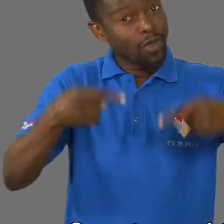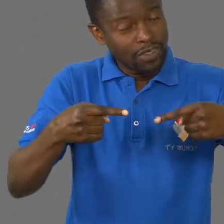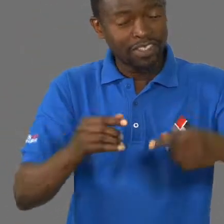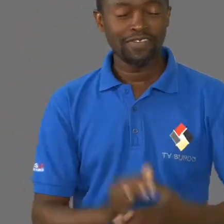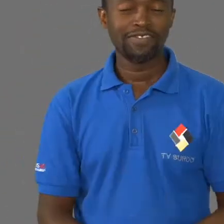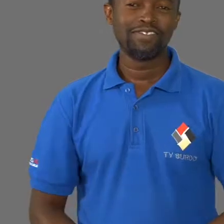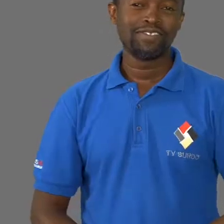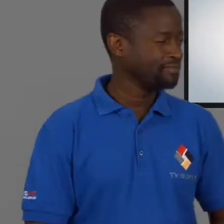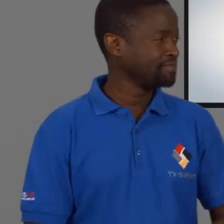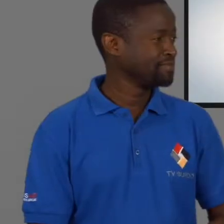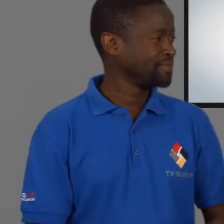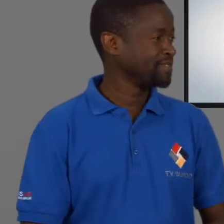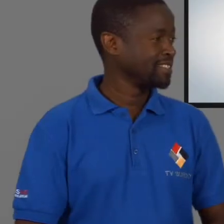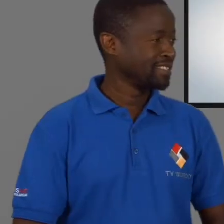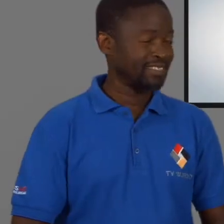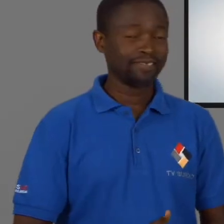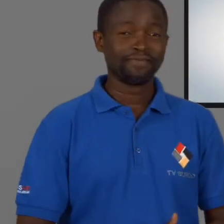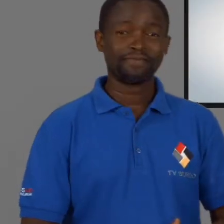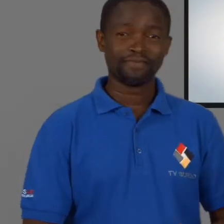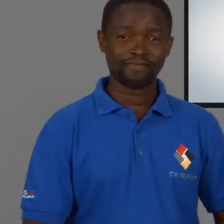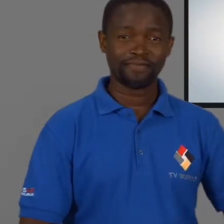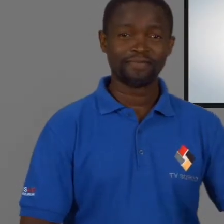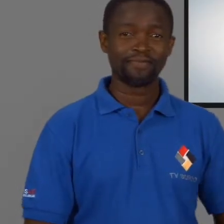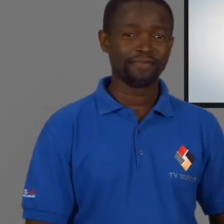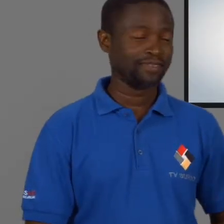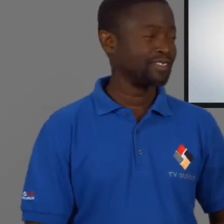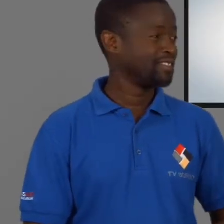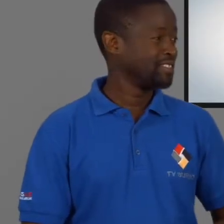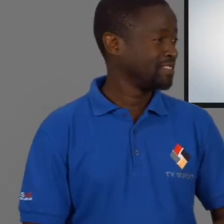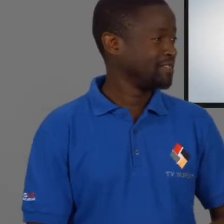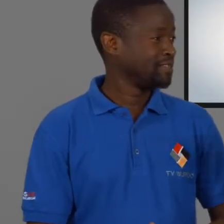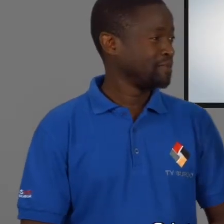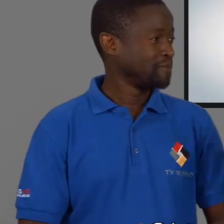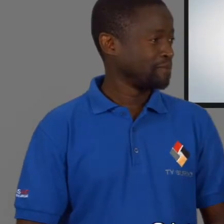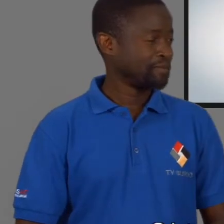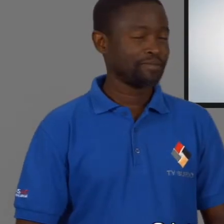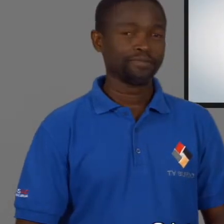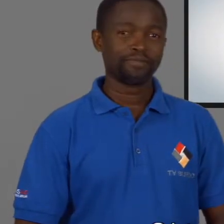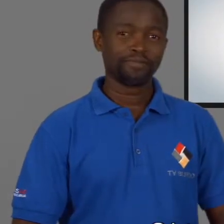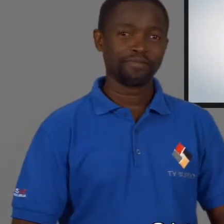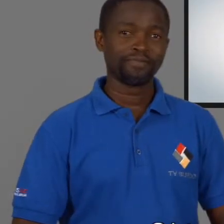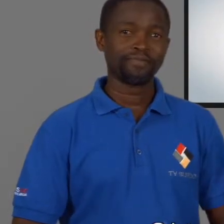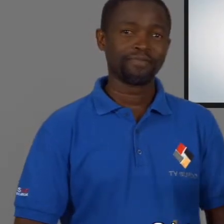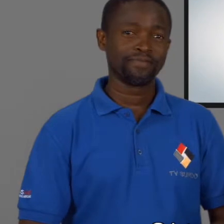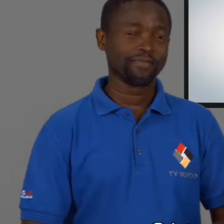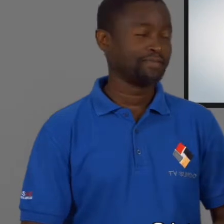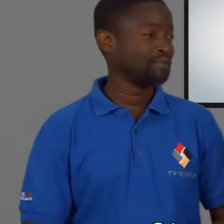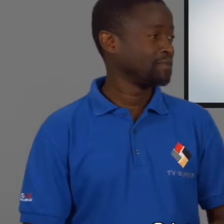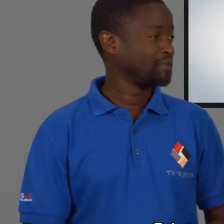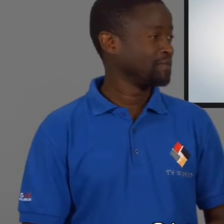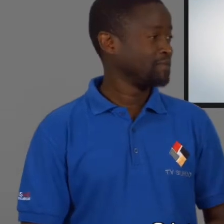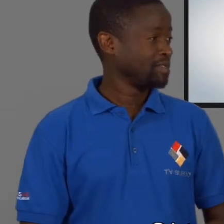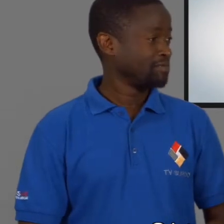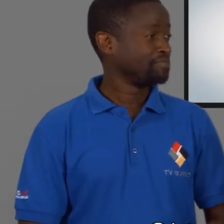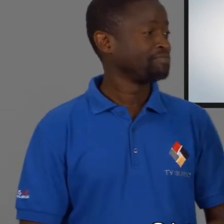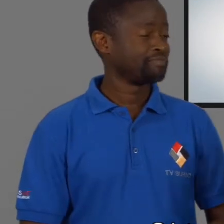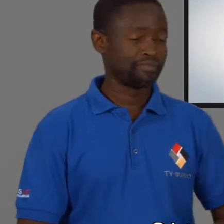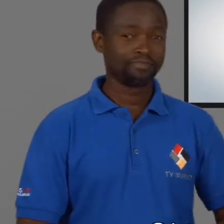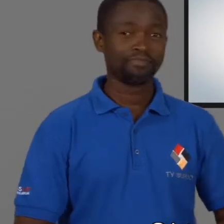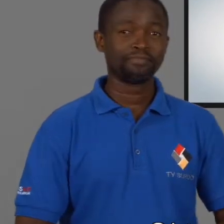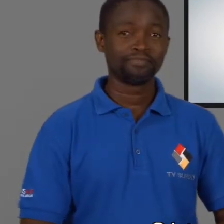Ainda no desporto, o internacional moçambicano